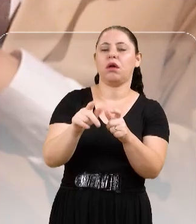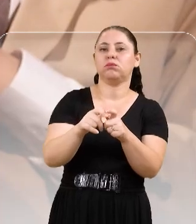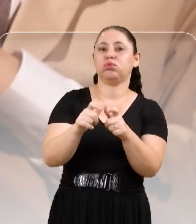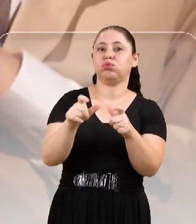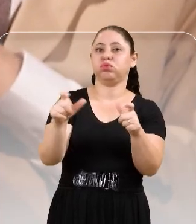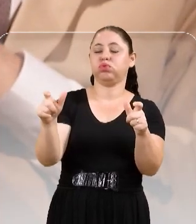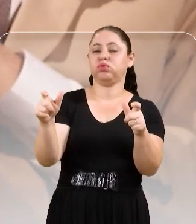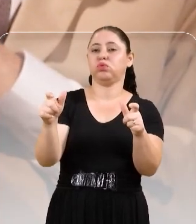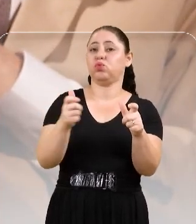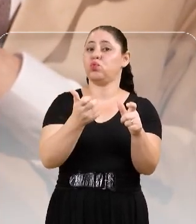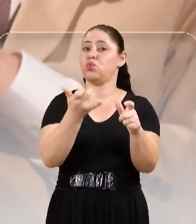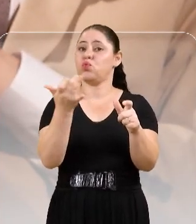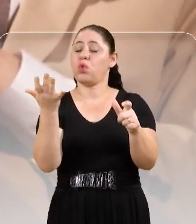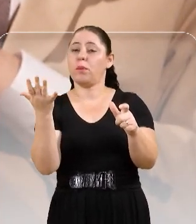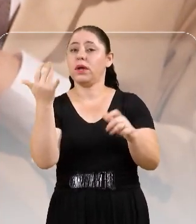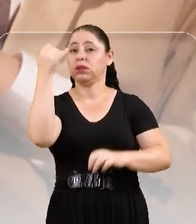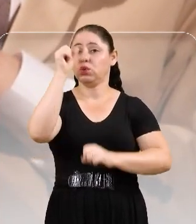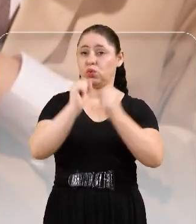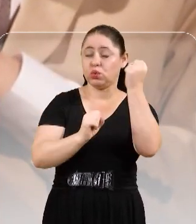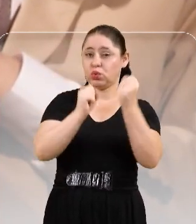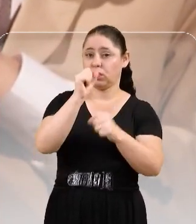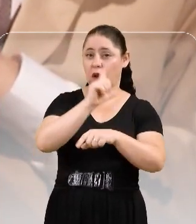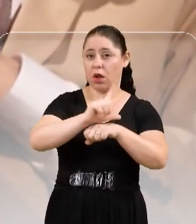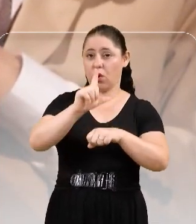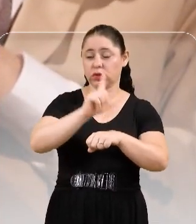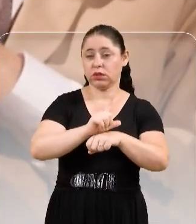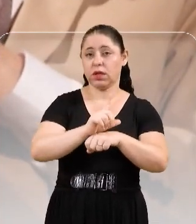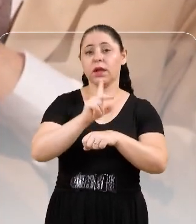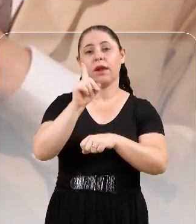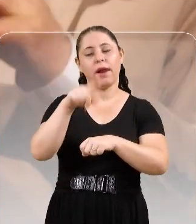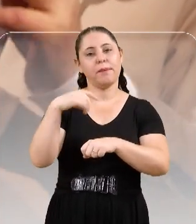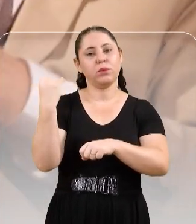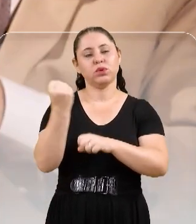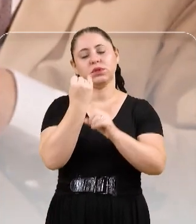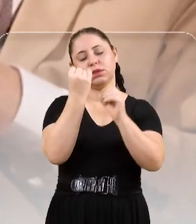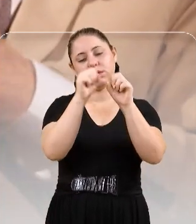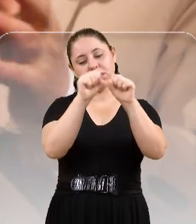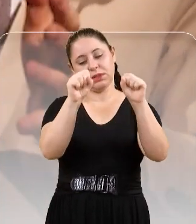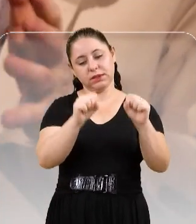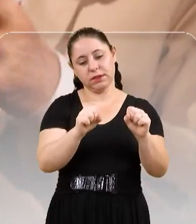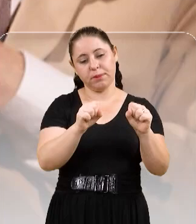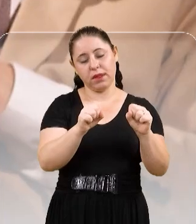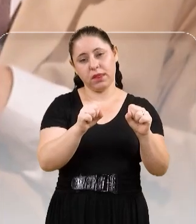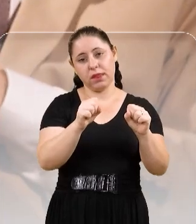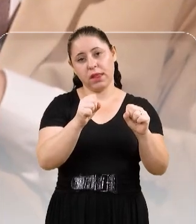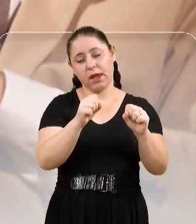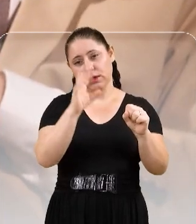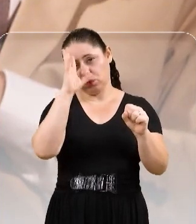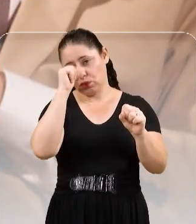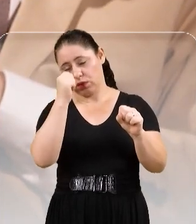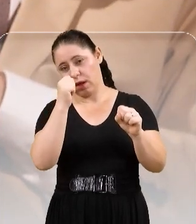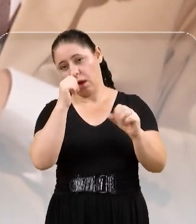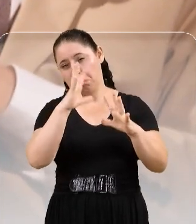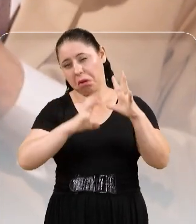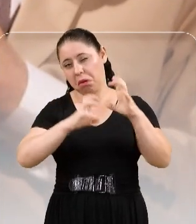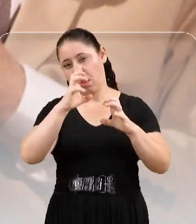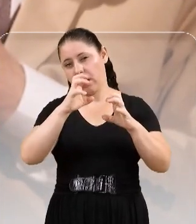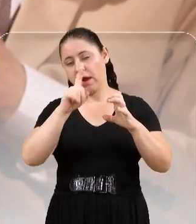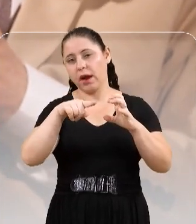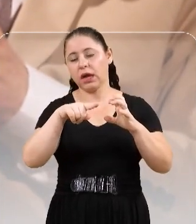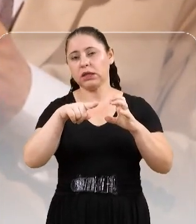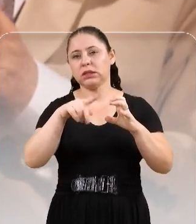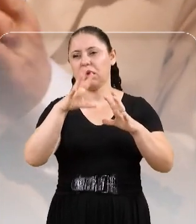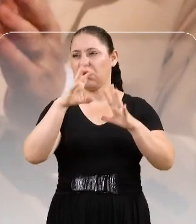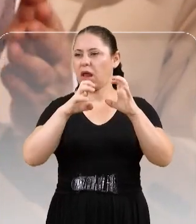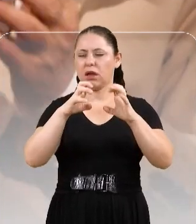capitais com maior volume de indústrias e comércio, que se valem desse sistema para poder solucionar seus